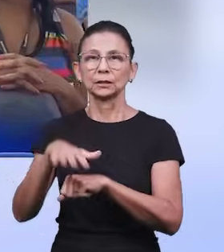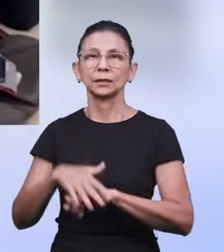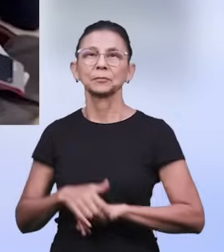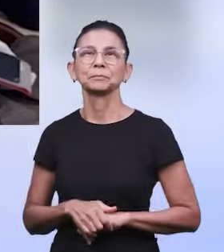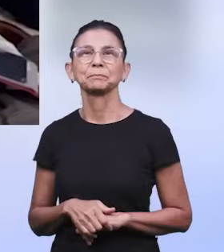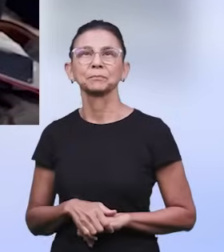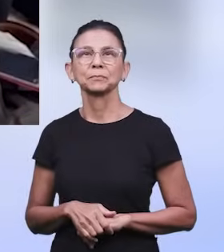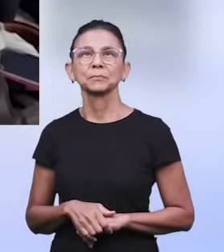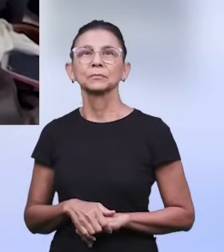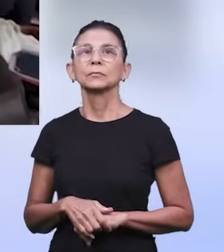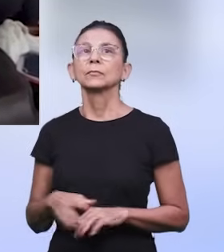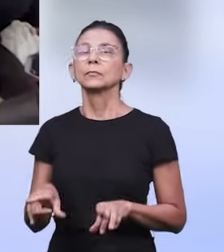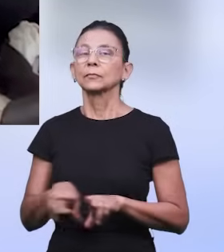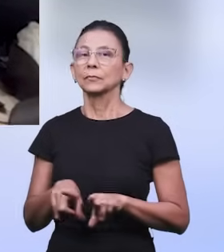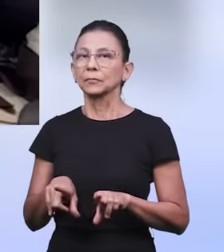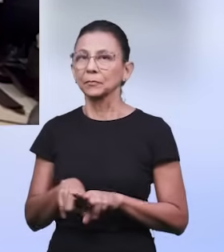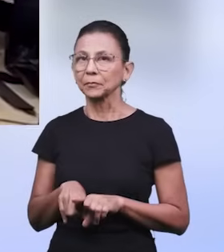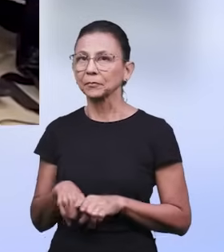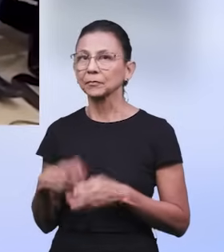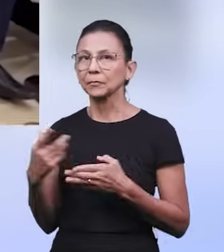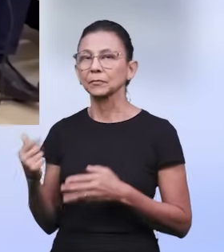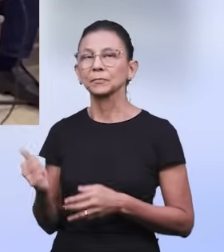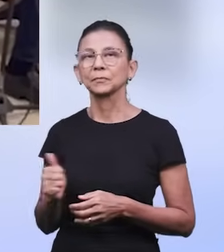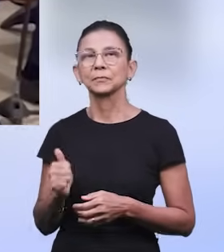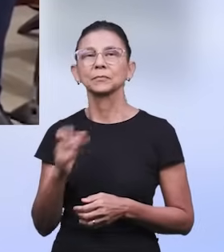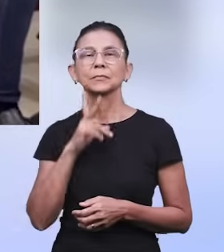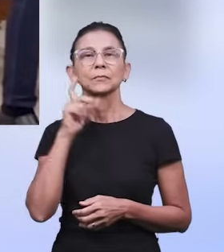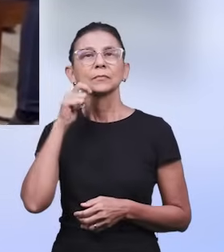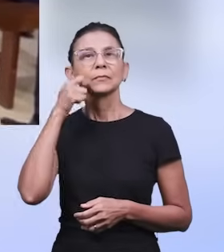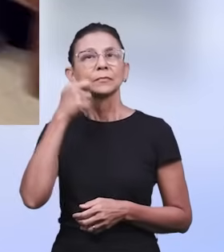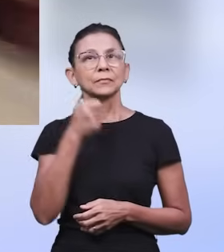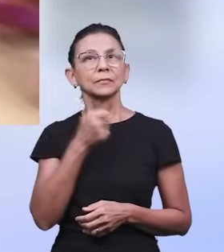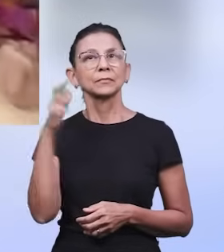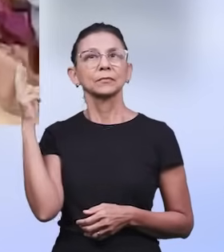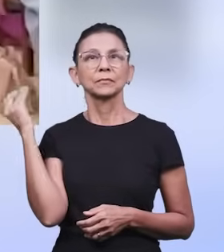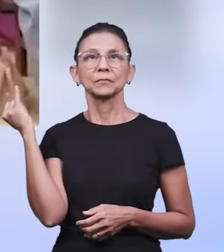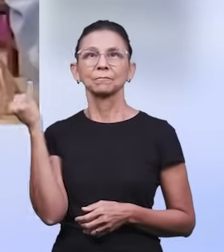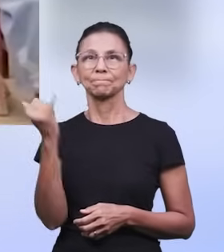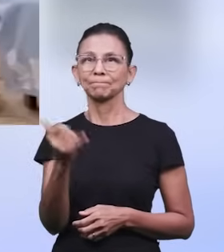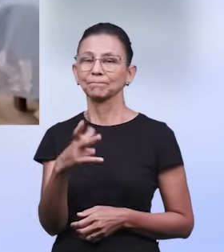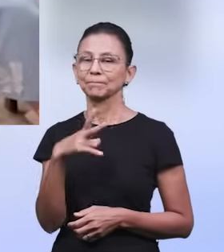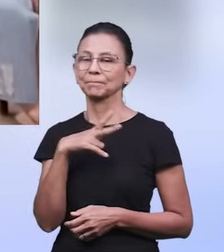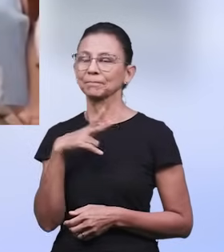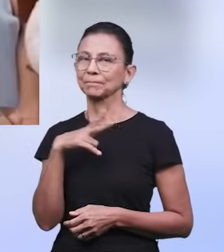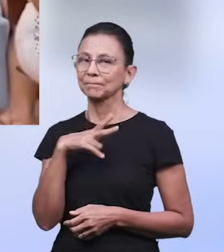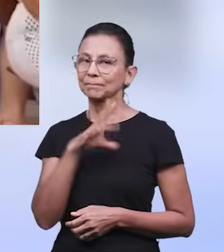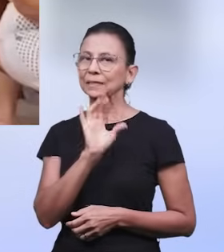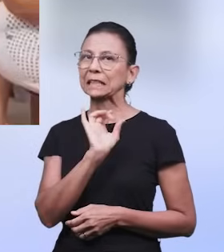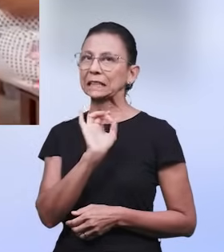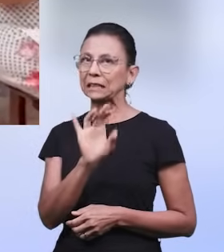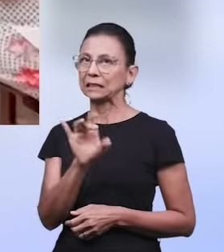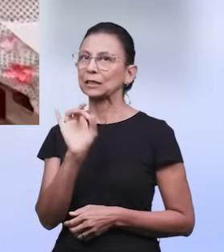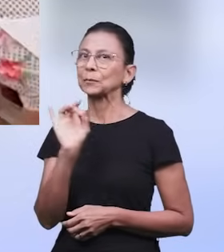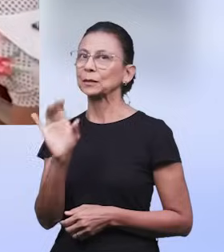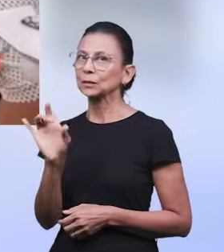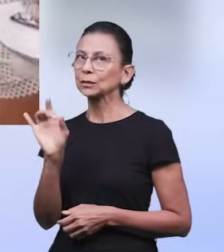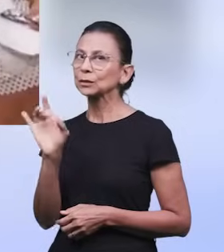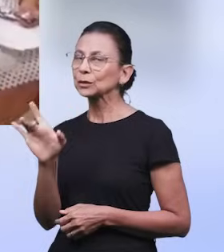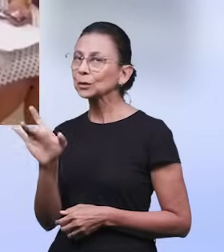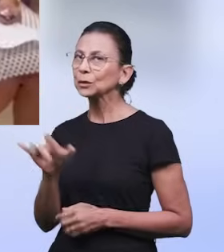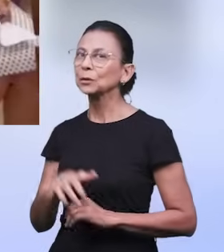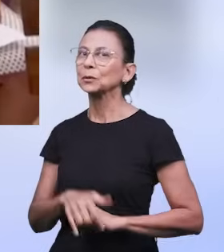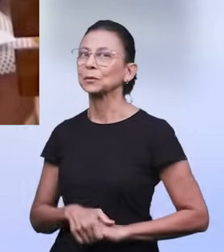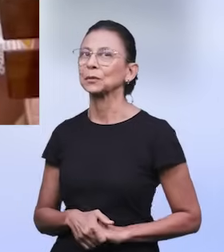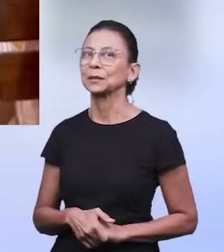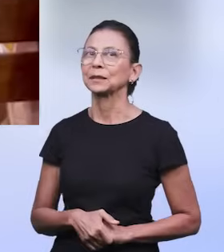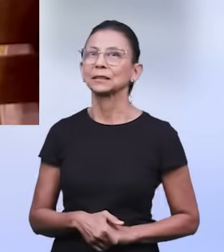satélite. Também na capital, houve uma ceia na ICM Salvador Lira, onde o Senhor falou de forma particular ao coração dos irmãos